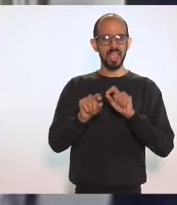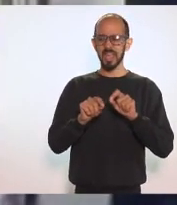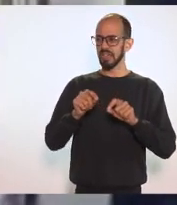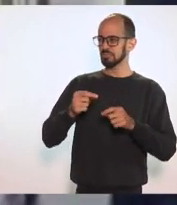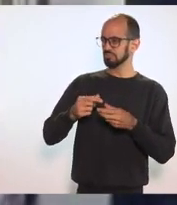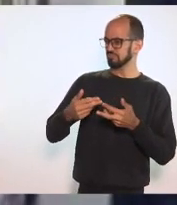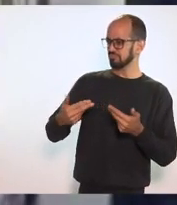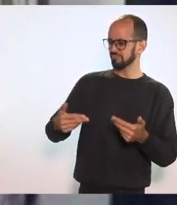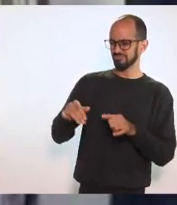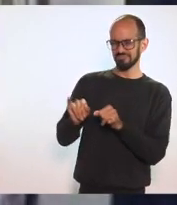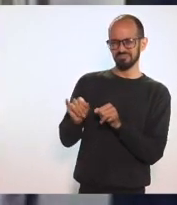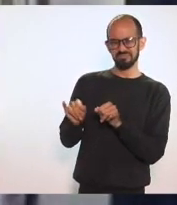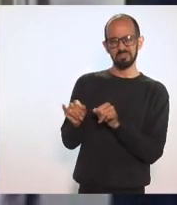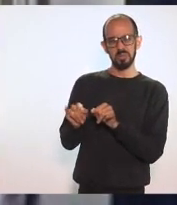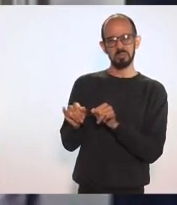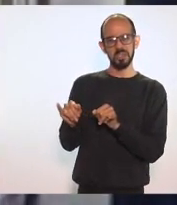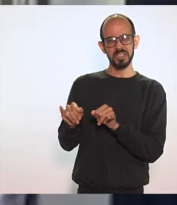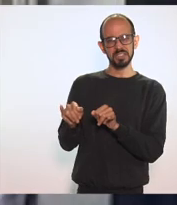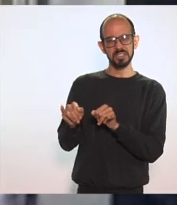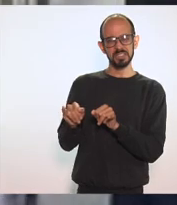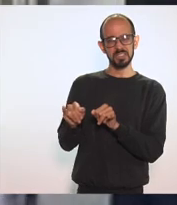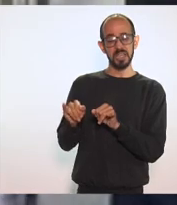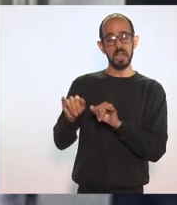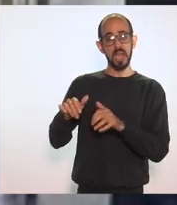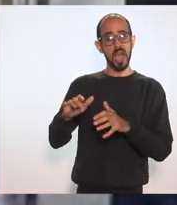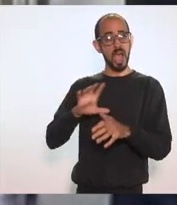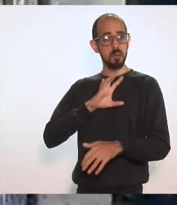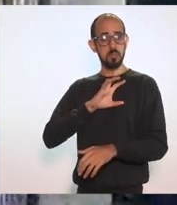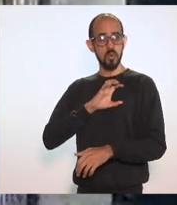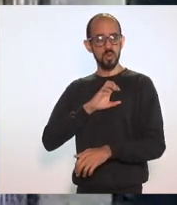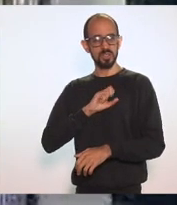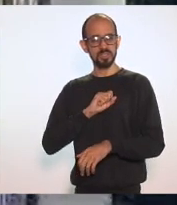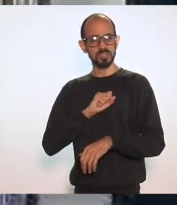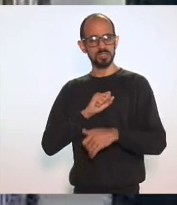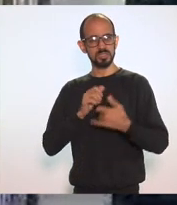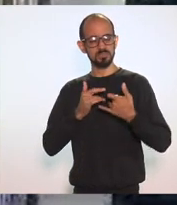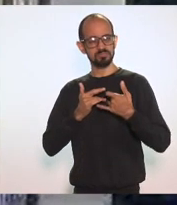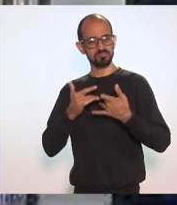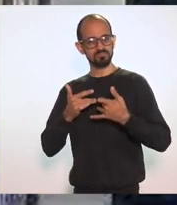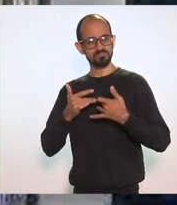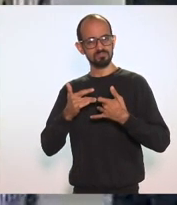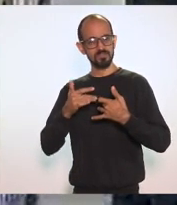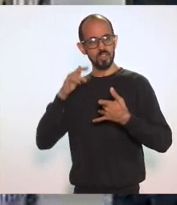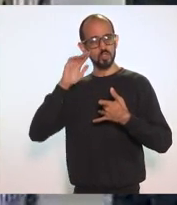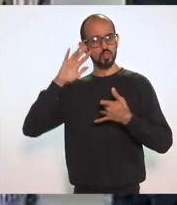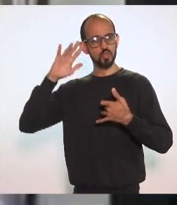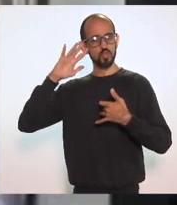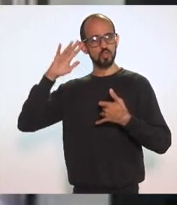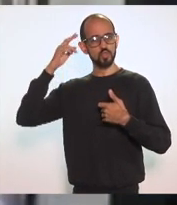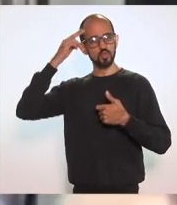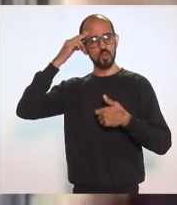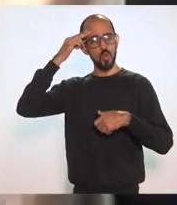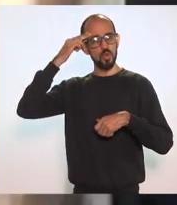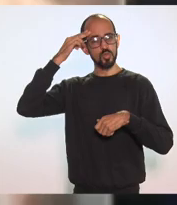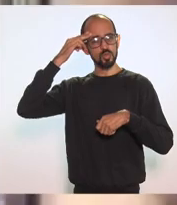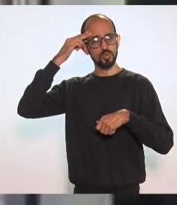quinquilharias. Afetos, amores, sonhos e esperanças.